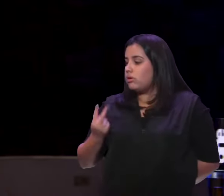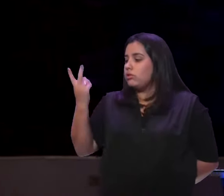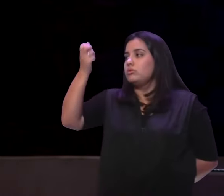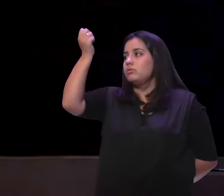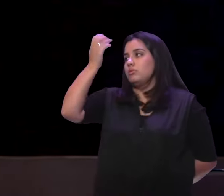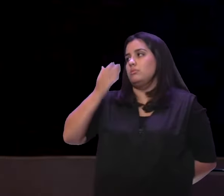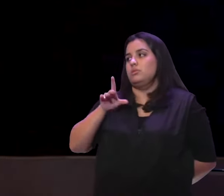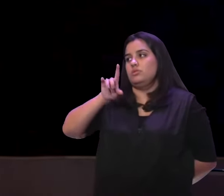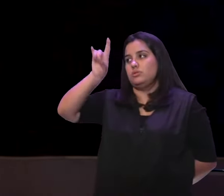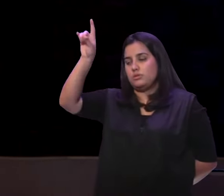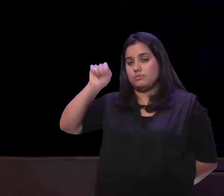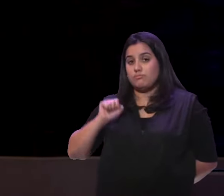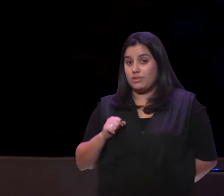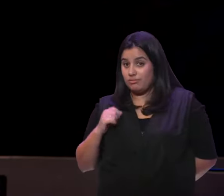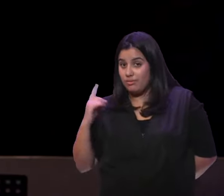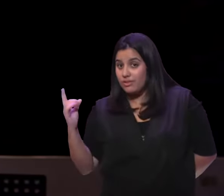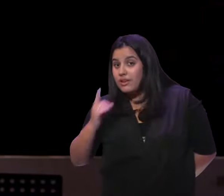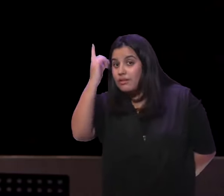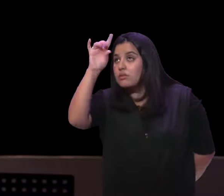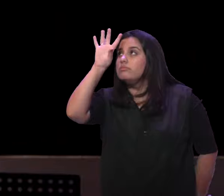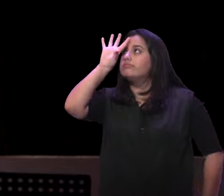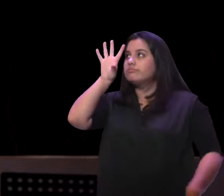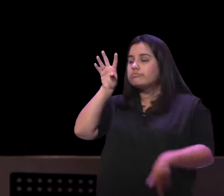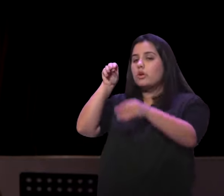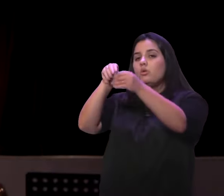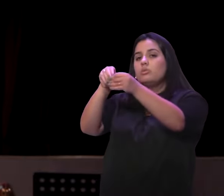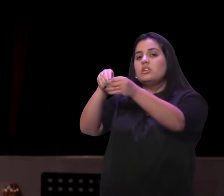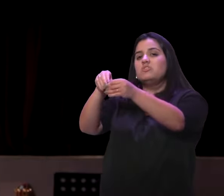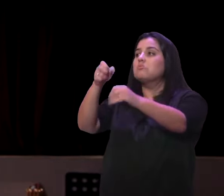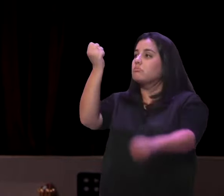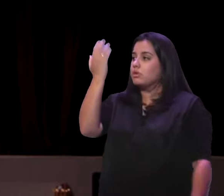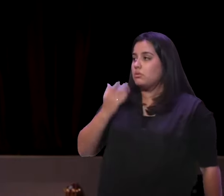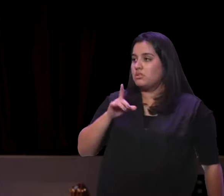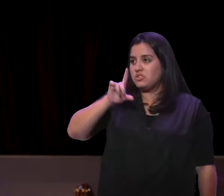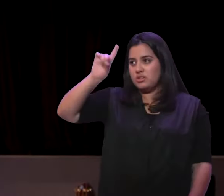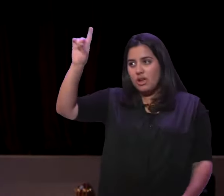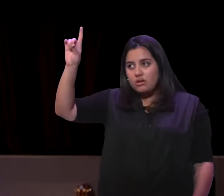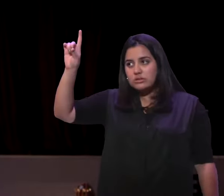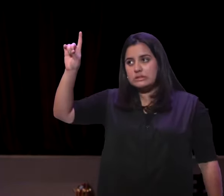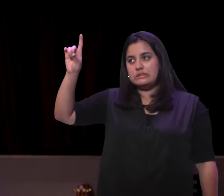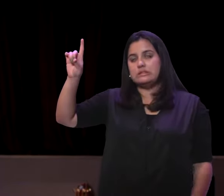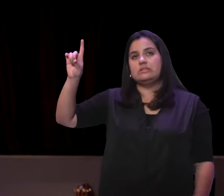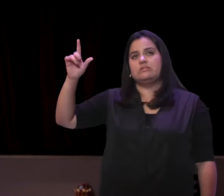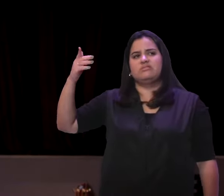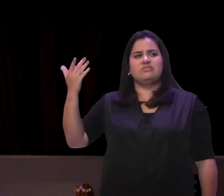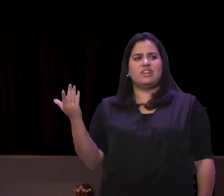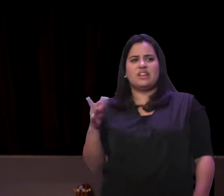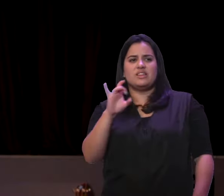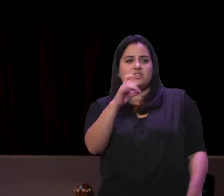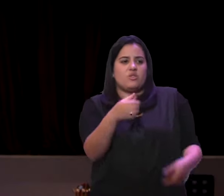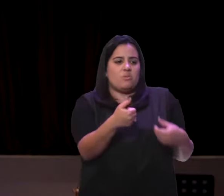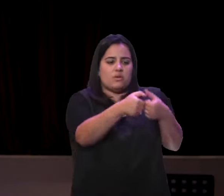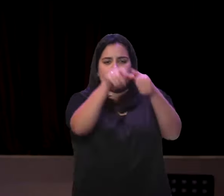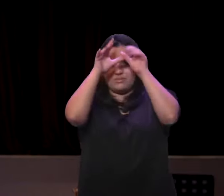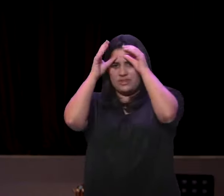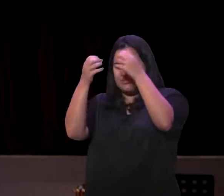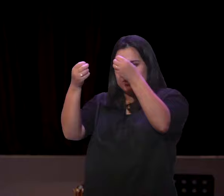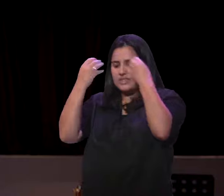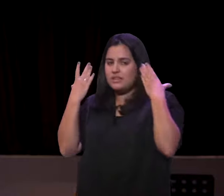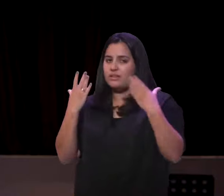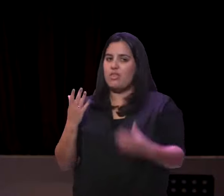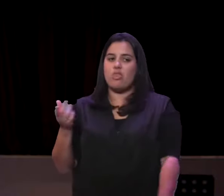Deus. Davi entendia que a presença de Deus não era simplesmente uma arca esquecida na casa